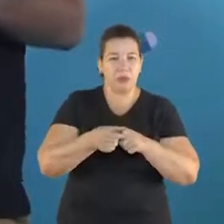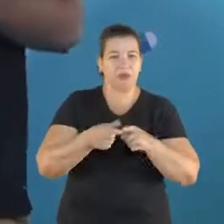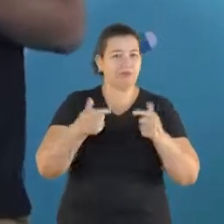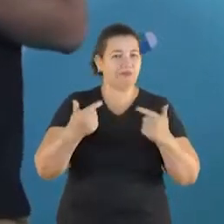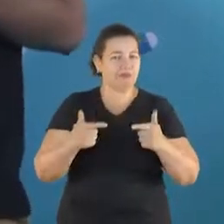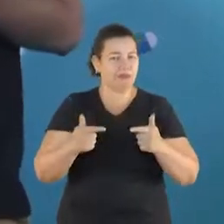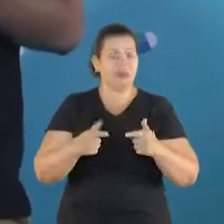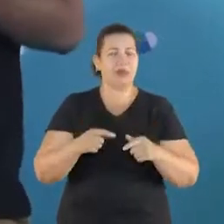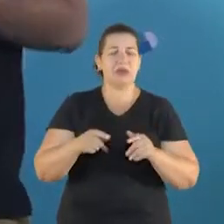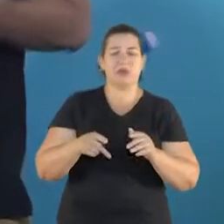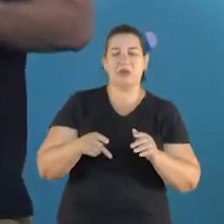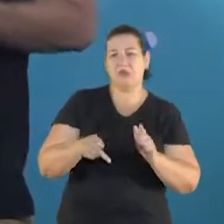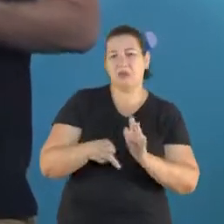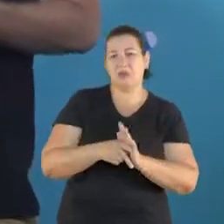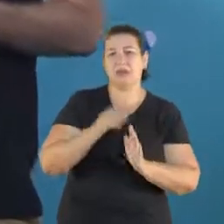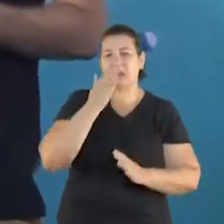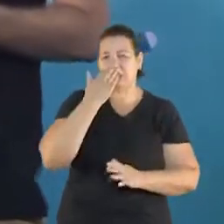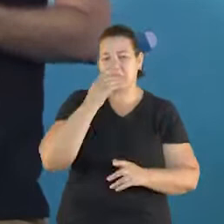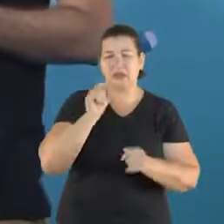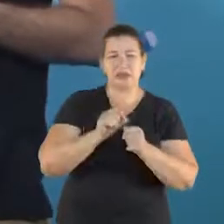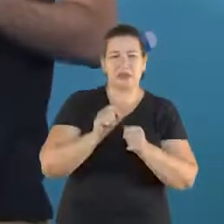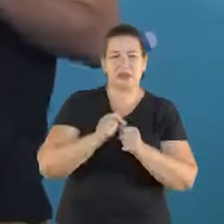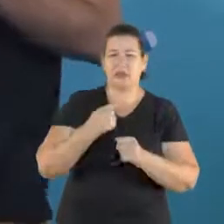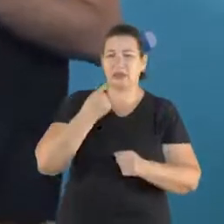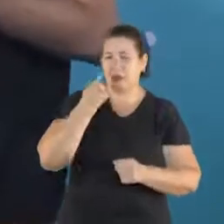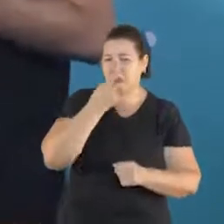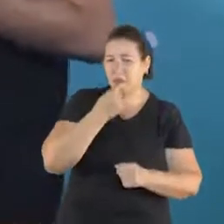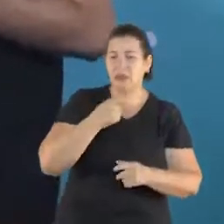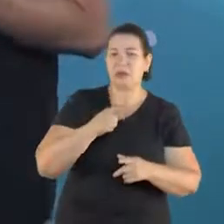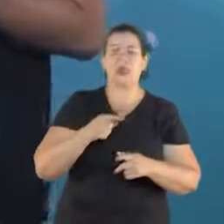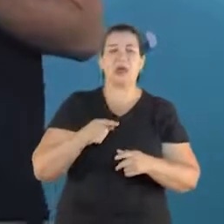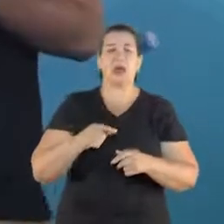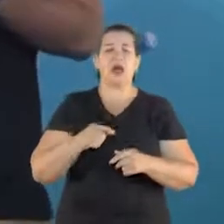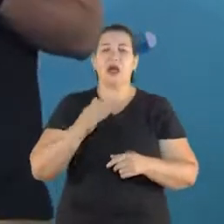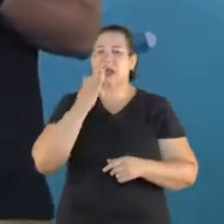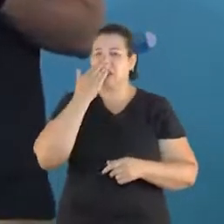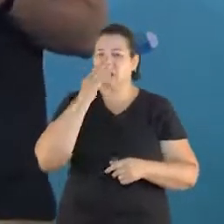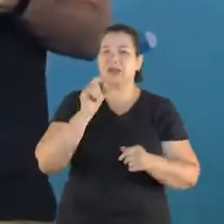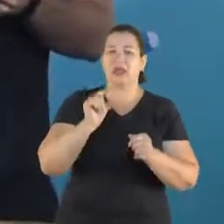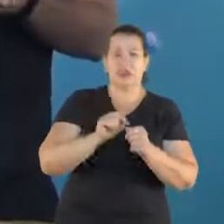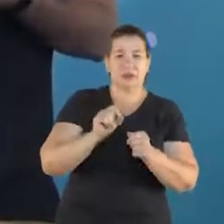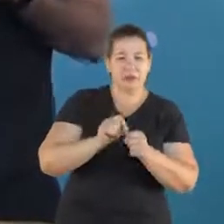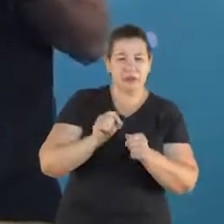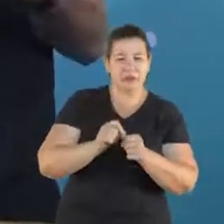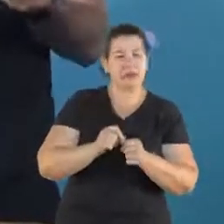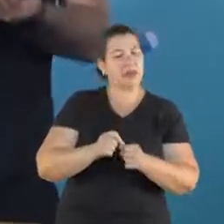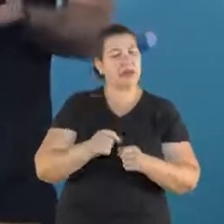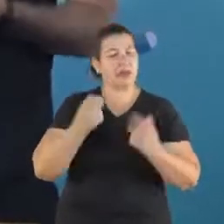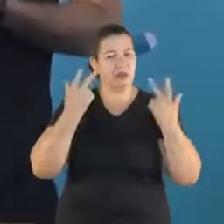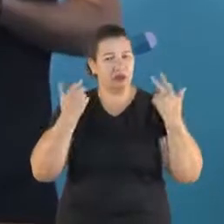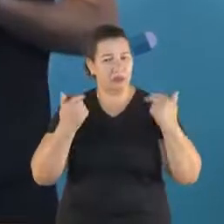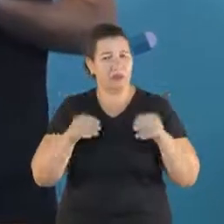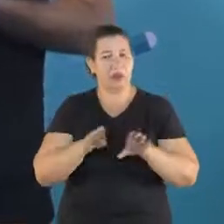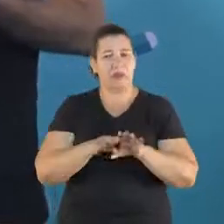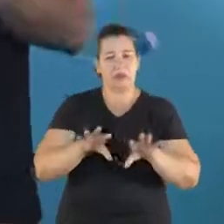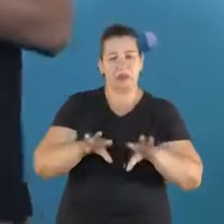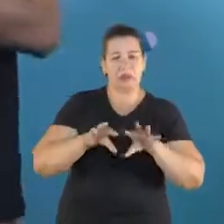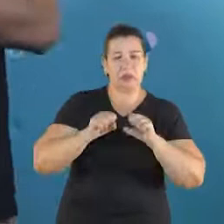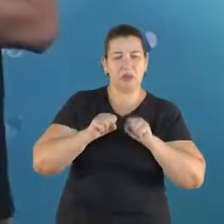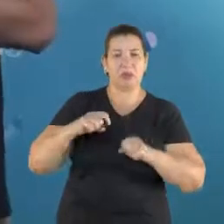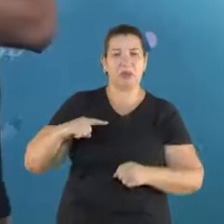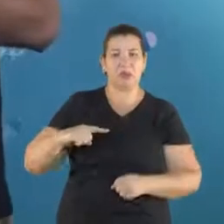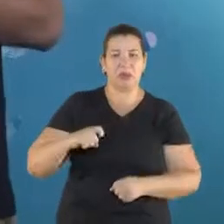anal. Essas infecções, elas podem ser causadas por diferentes tipos de micro-organismos, como os vírus, as bactérias, os fungos